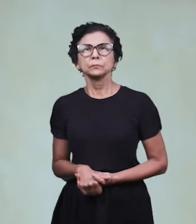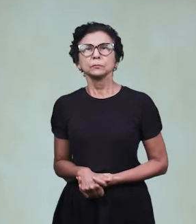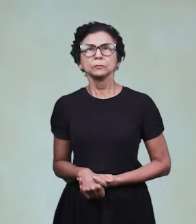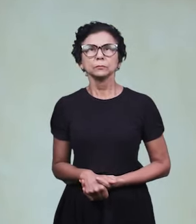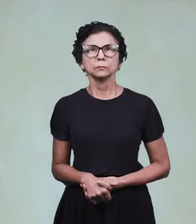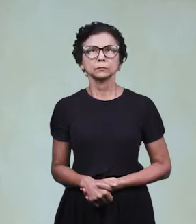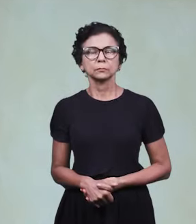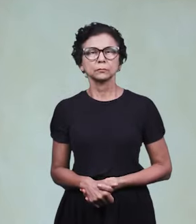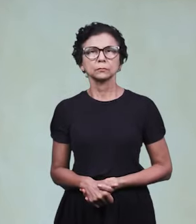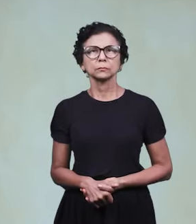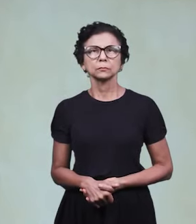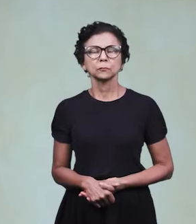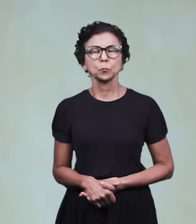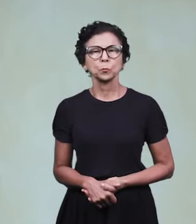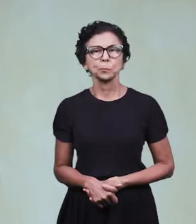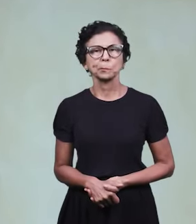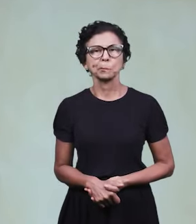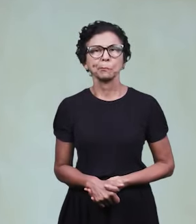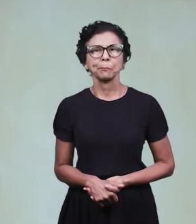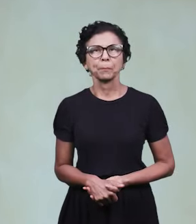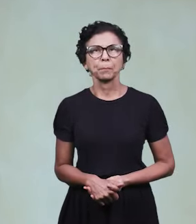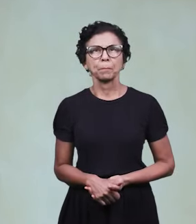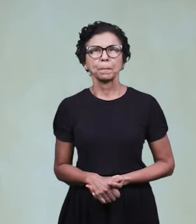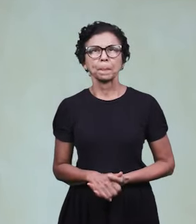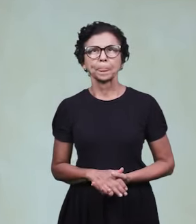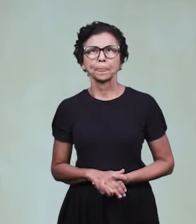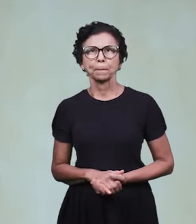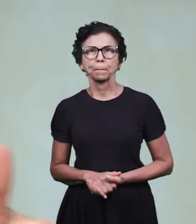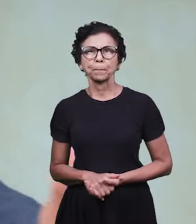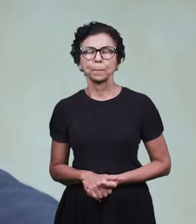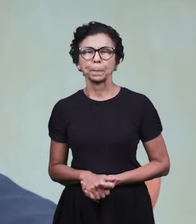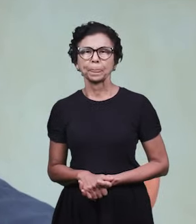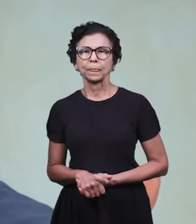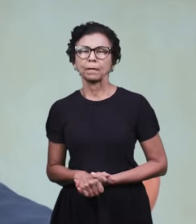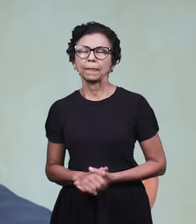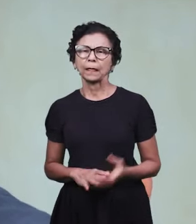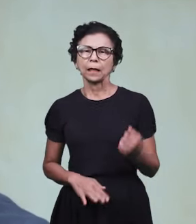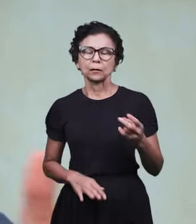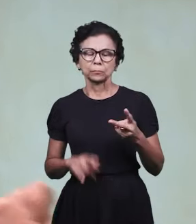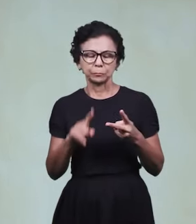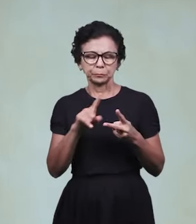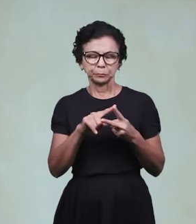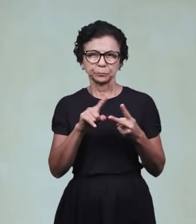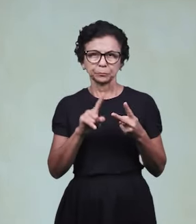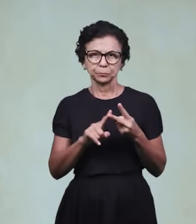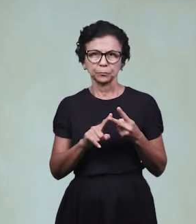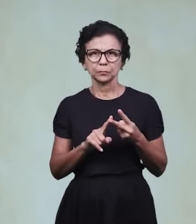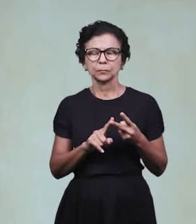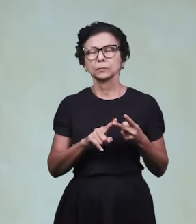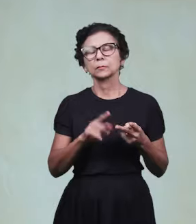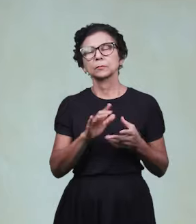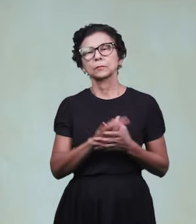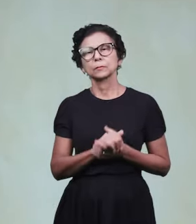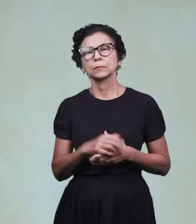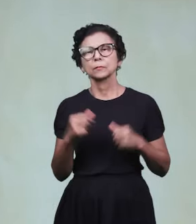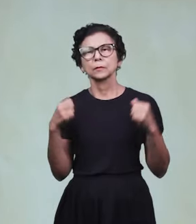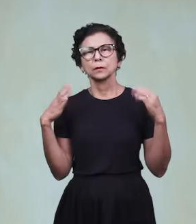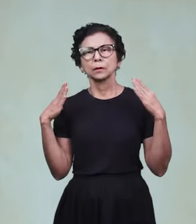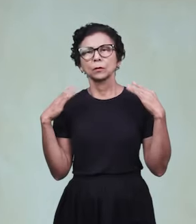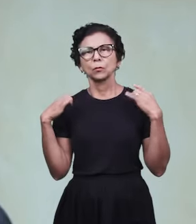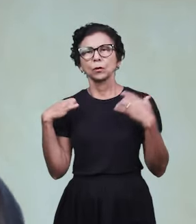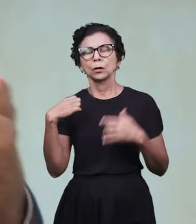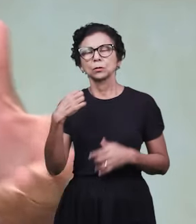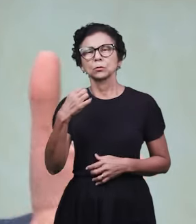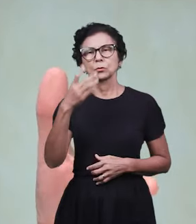existe visões com anjos e existe aparições de anjos. Quer dizer, nem todos percebem. Visões